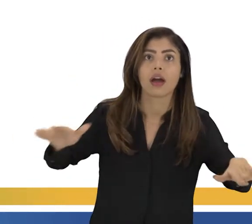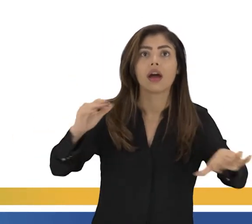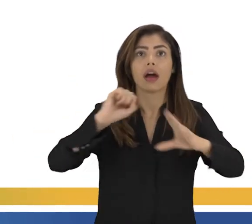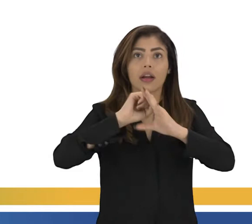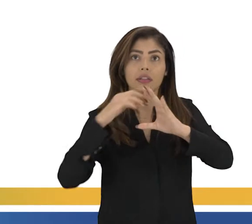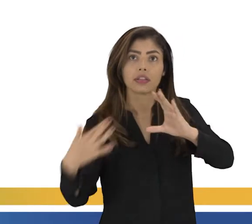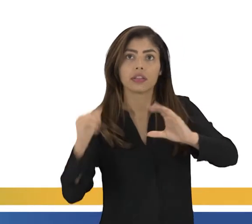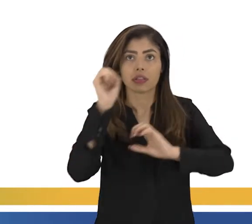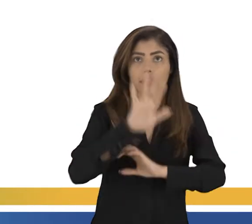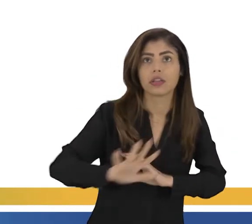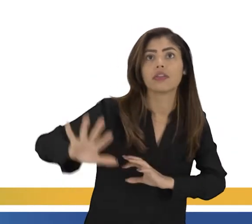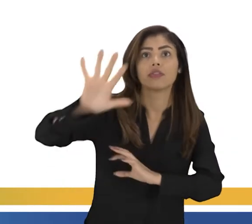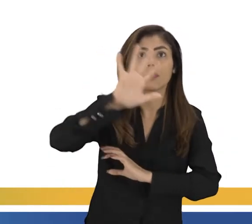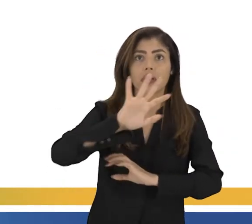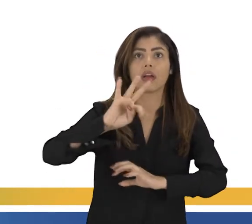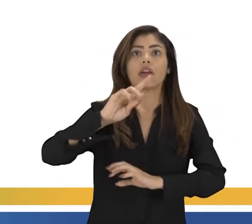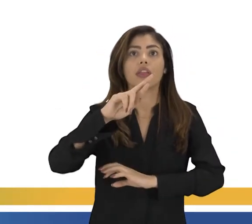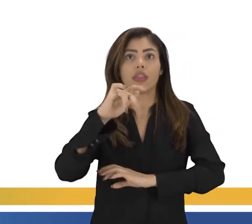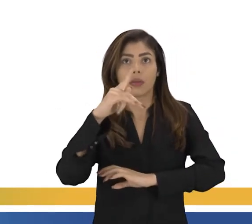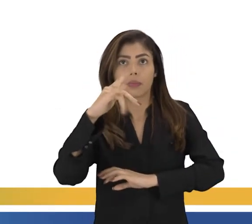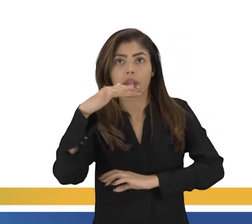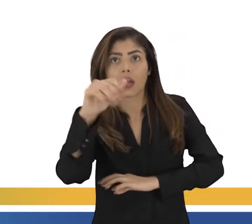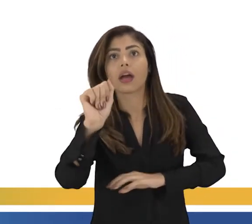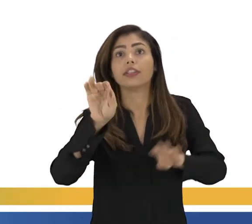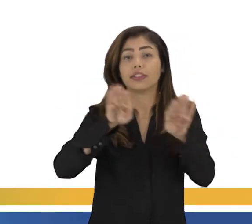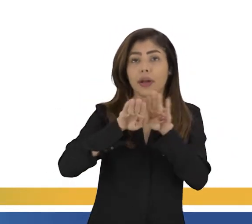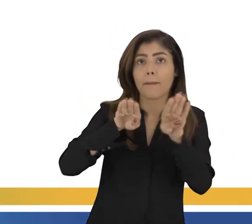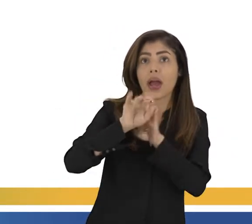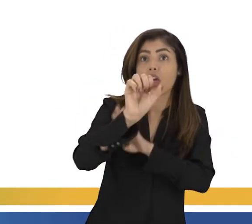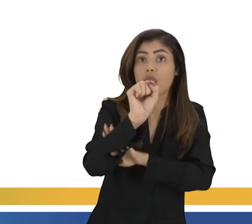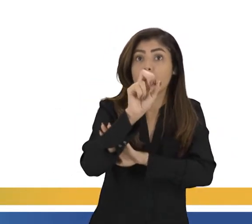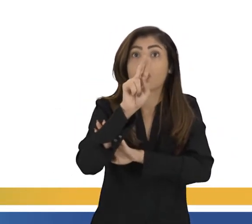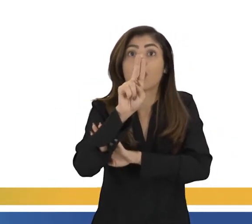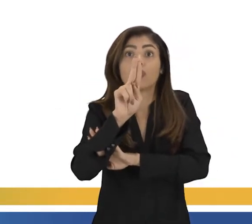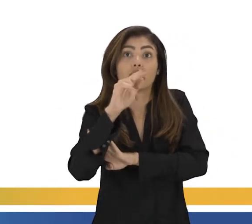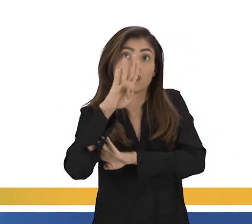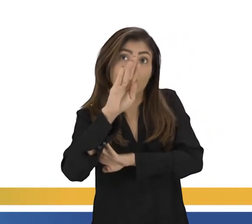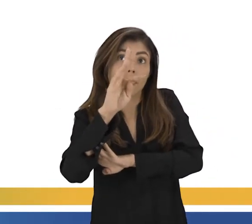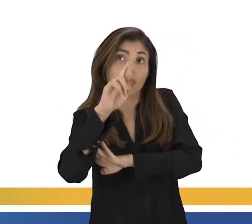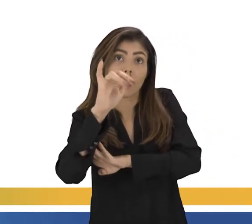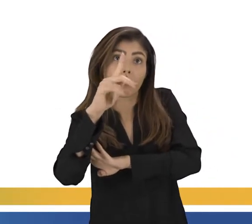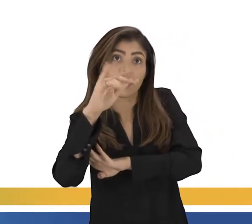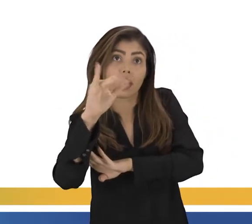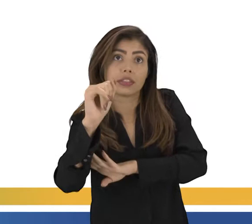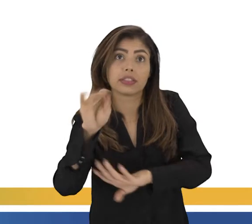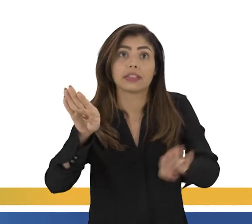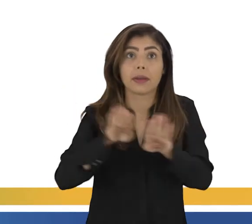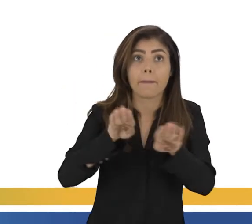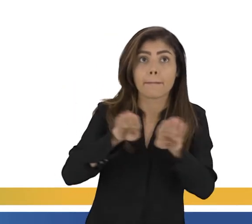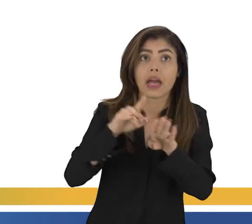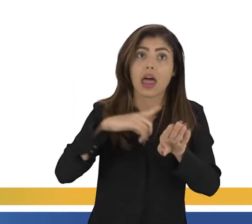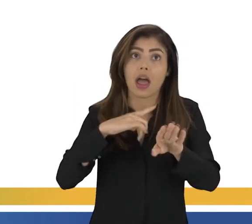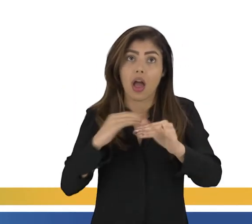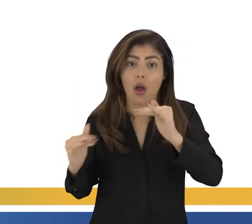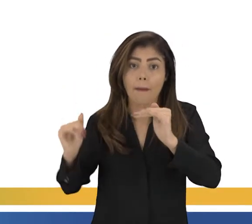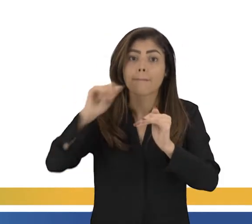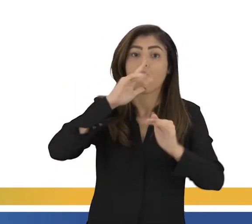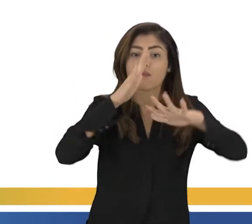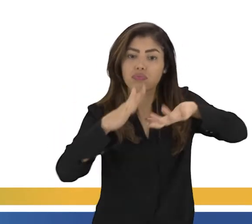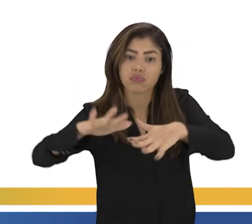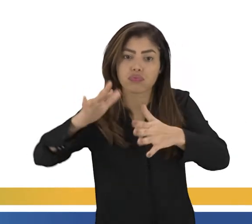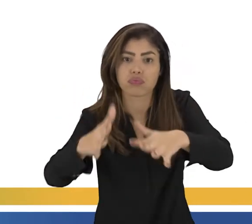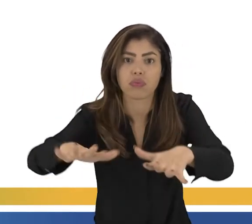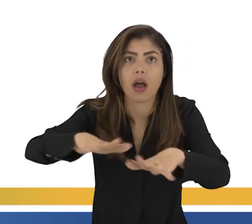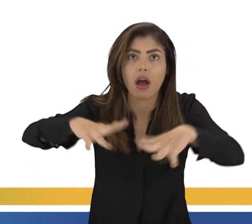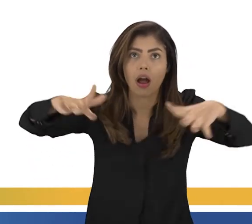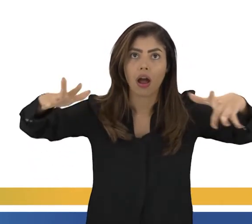característico de regiões tropicais e subtropicais, sujeito à inundação das marés. O manguezal